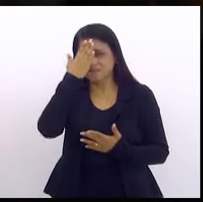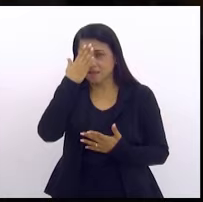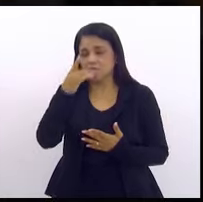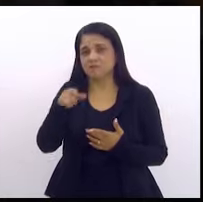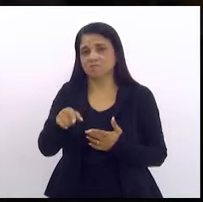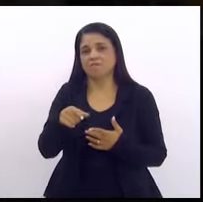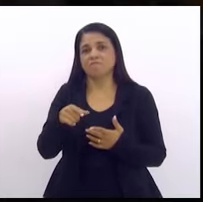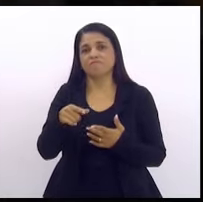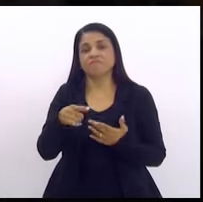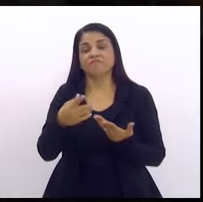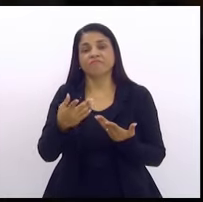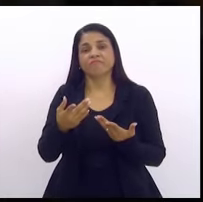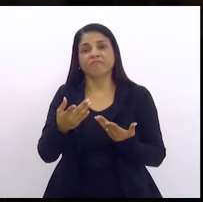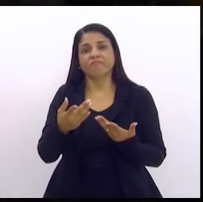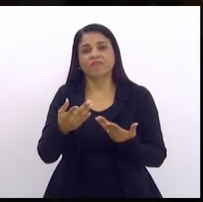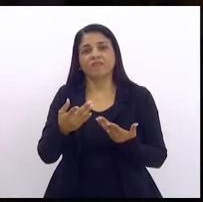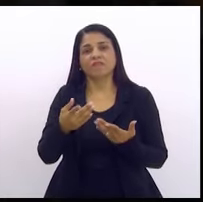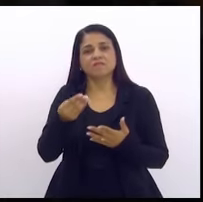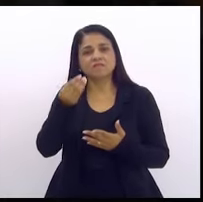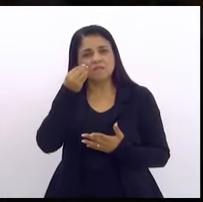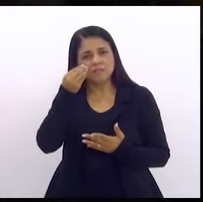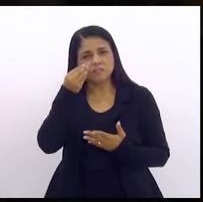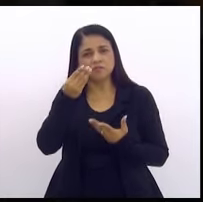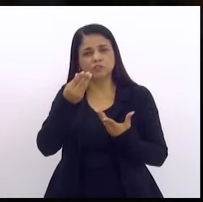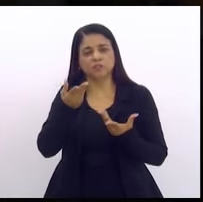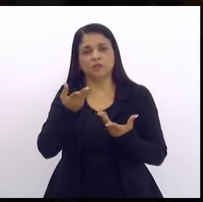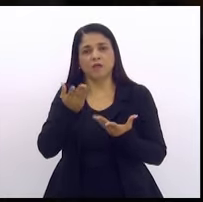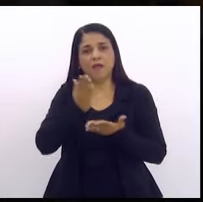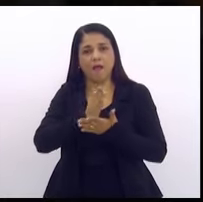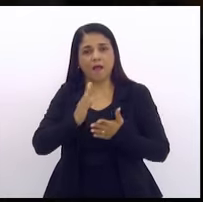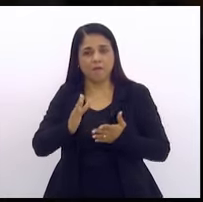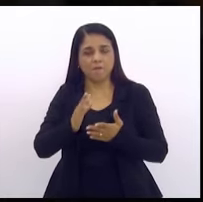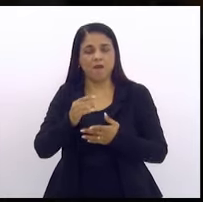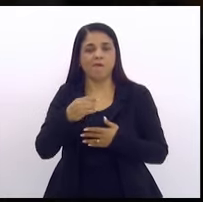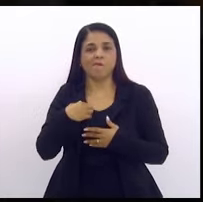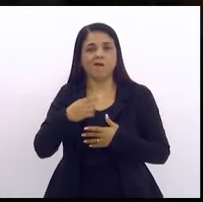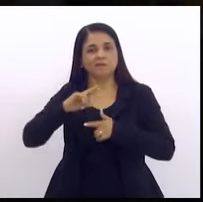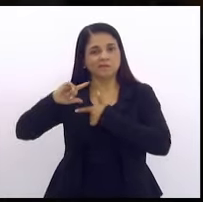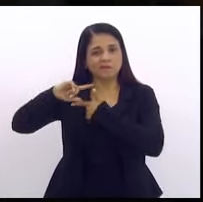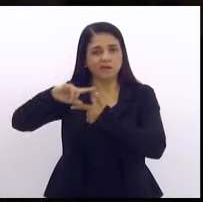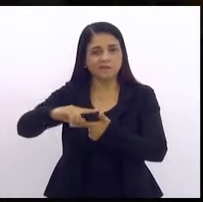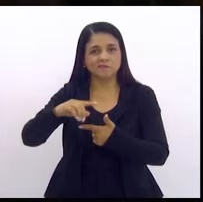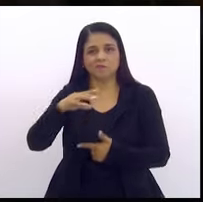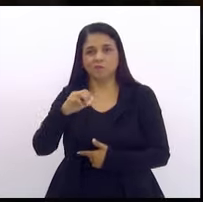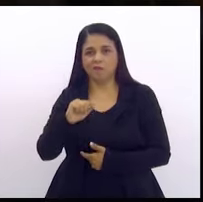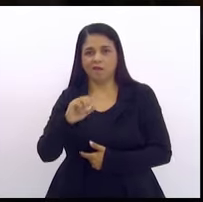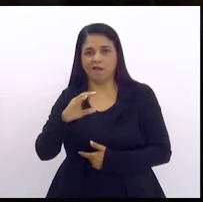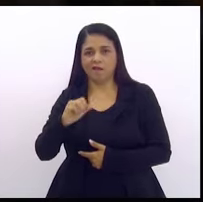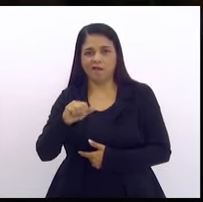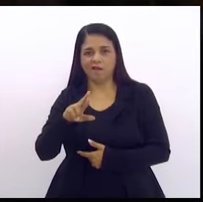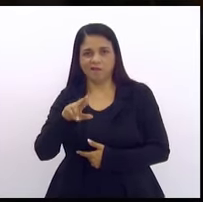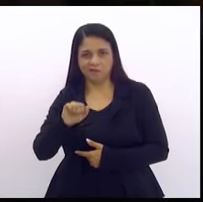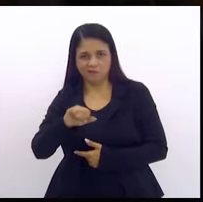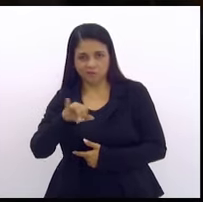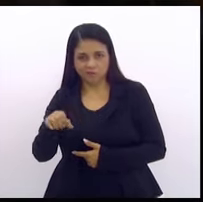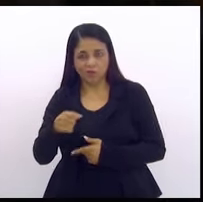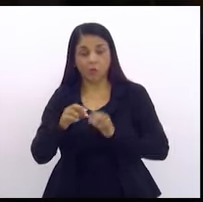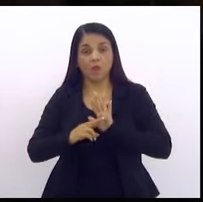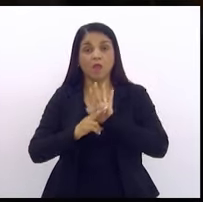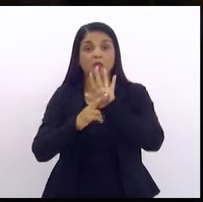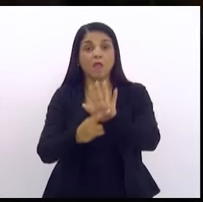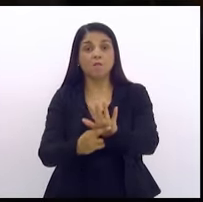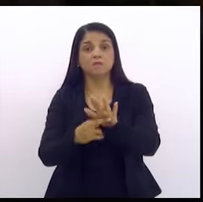acarajé acaba mexendo essencialmente aquilo que representa o acarajé, aquilo que representa